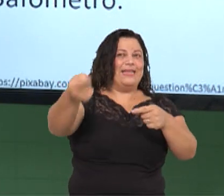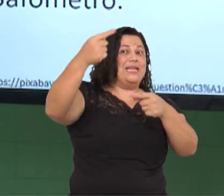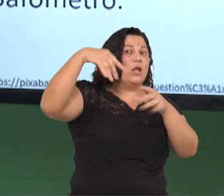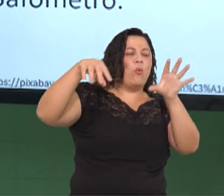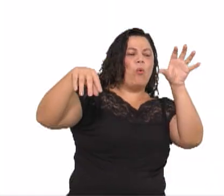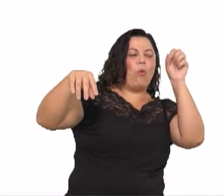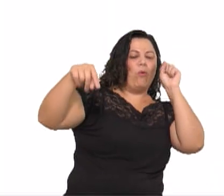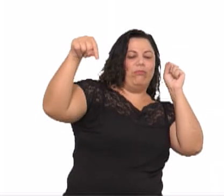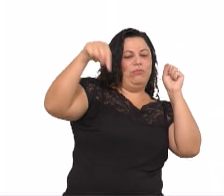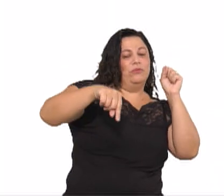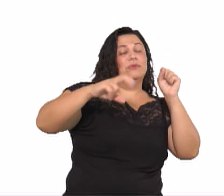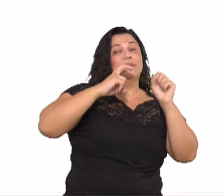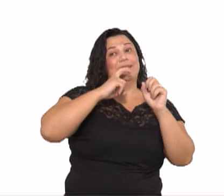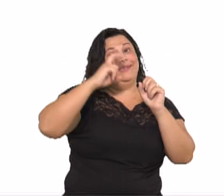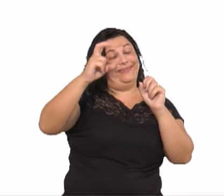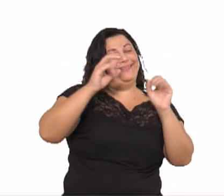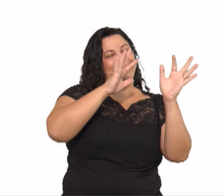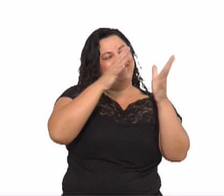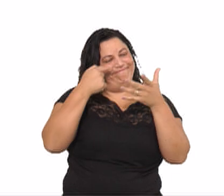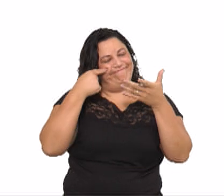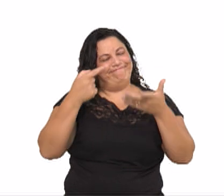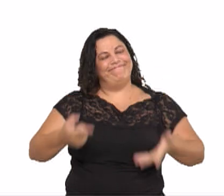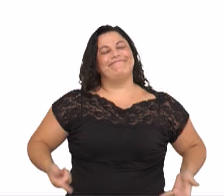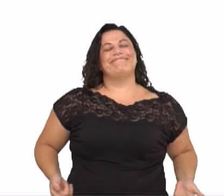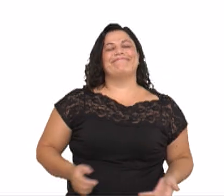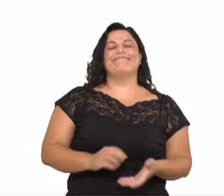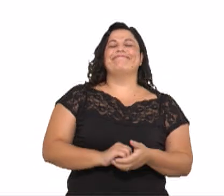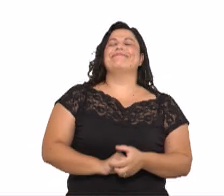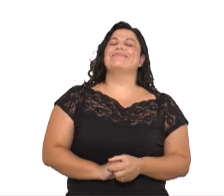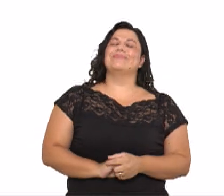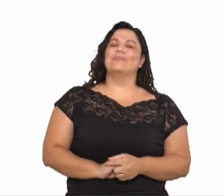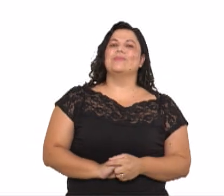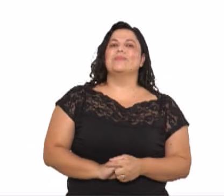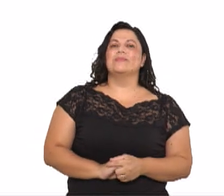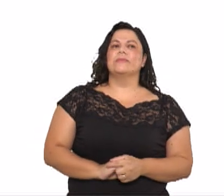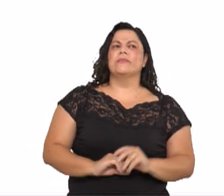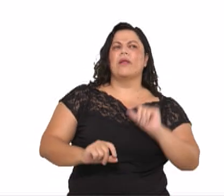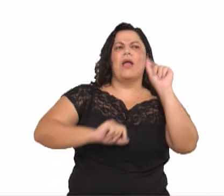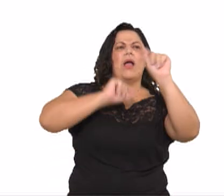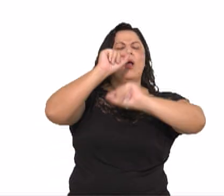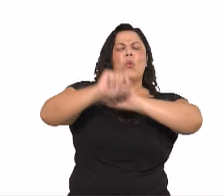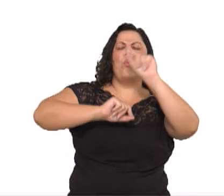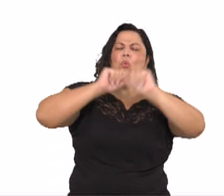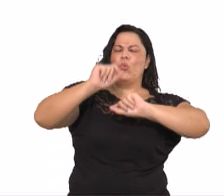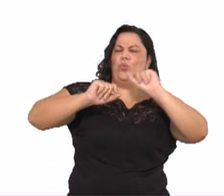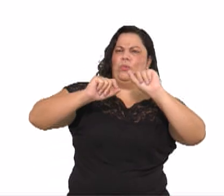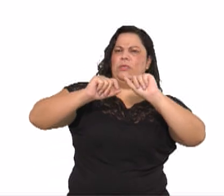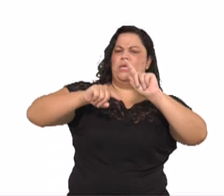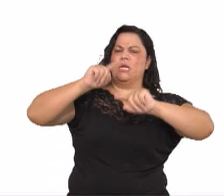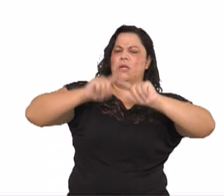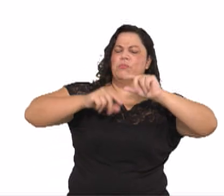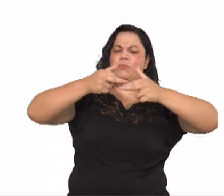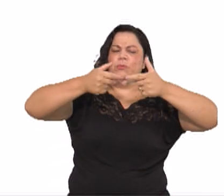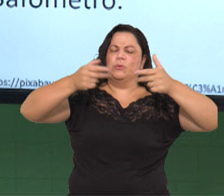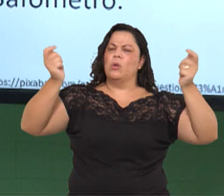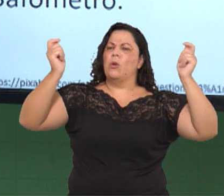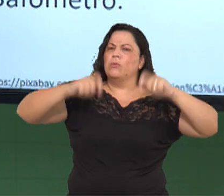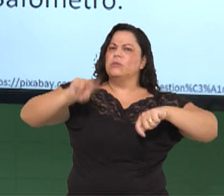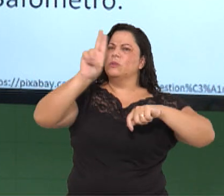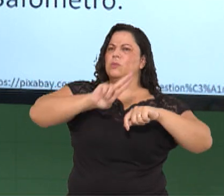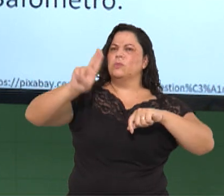cá. Que instrumento astronômico pode ser usado para fazer observações a